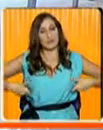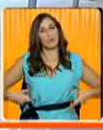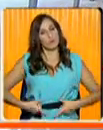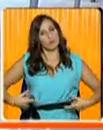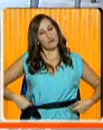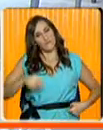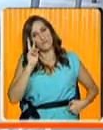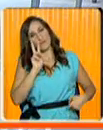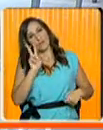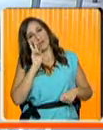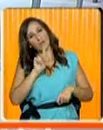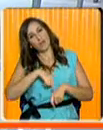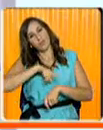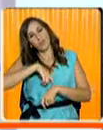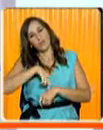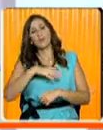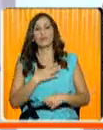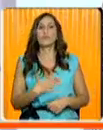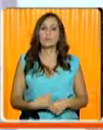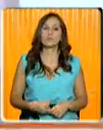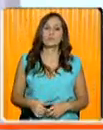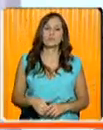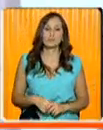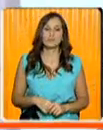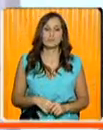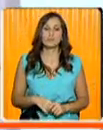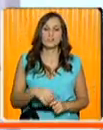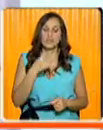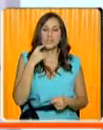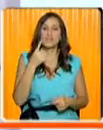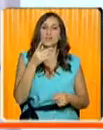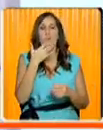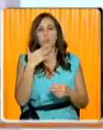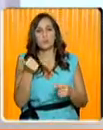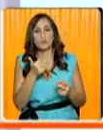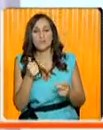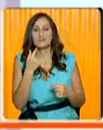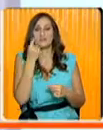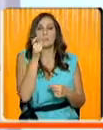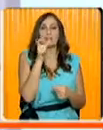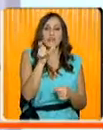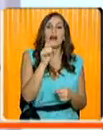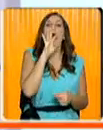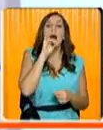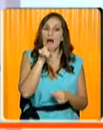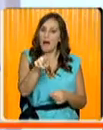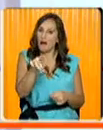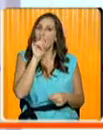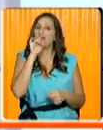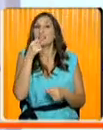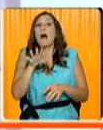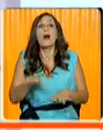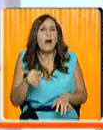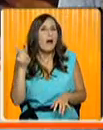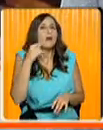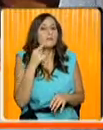uma mulher. Por acaso, gosto. Gostas? Gosto. Comentas, dás um agrado, uma palavra... Ah, hesitaste.